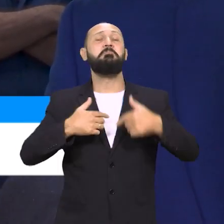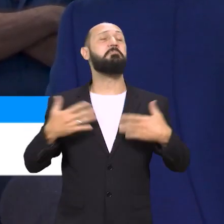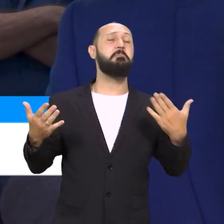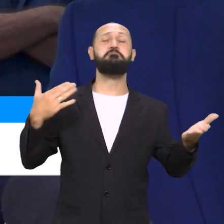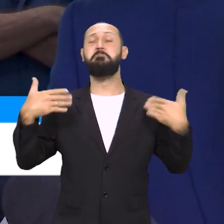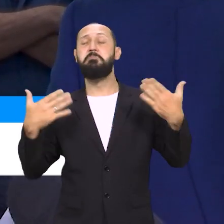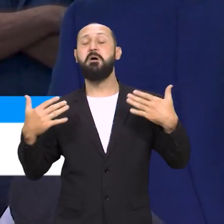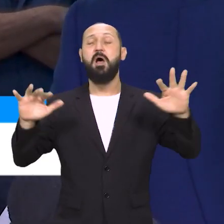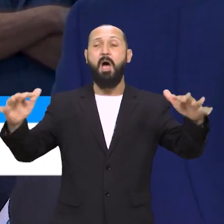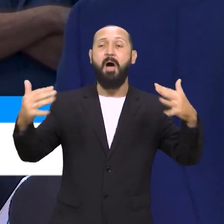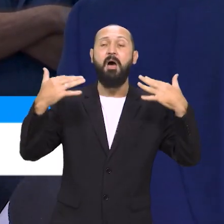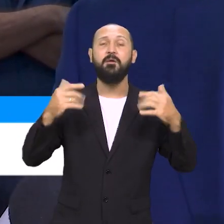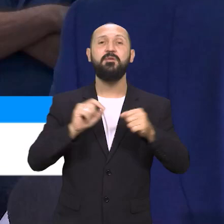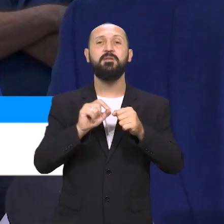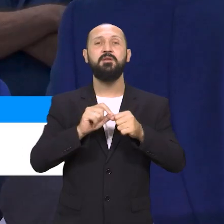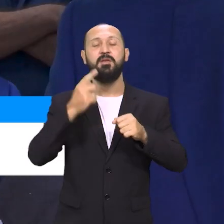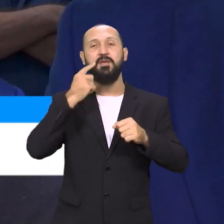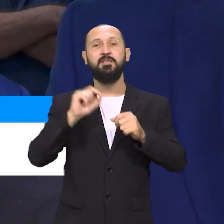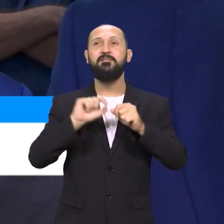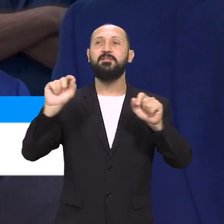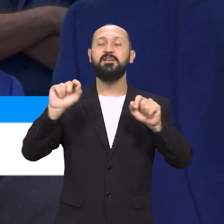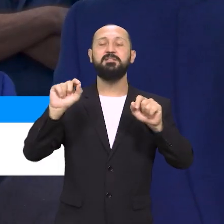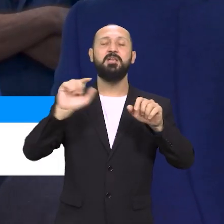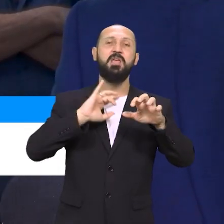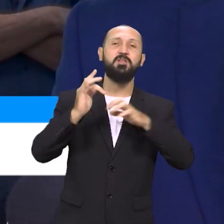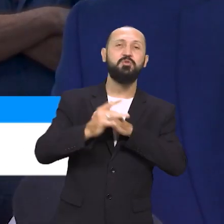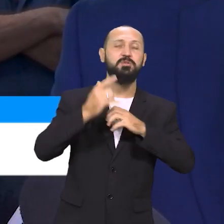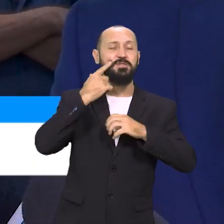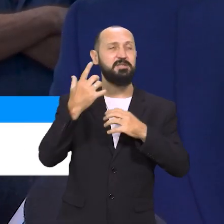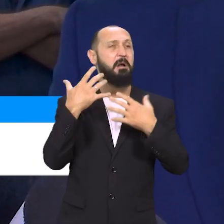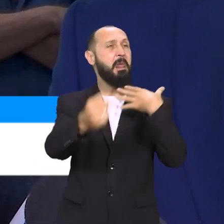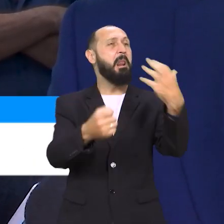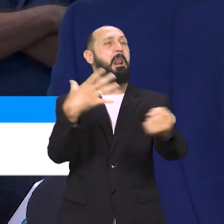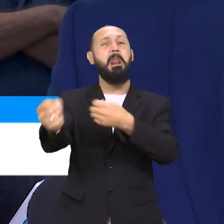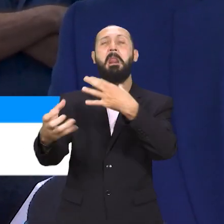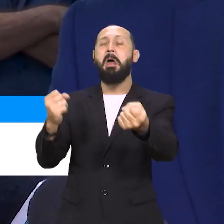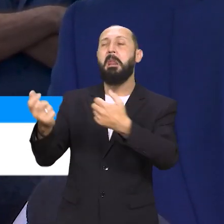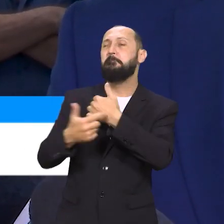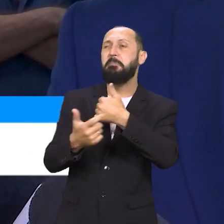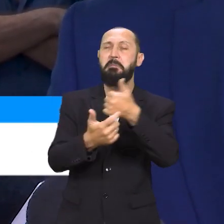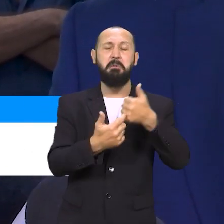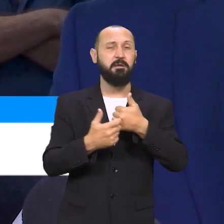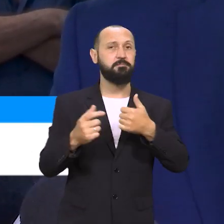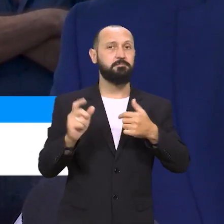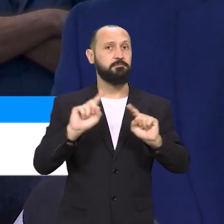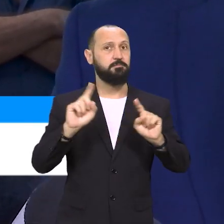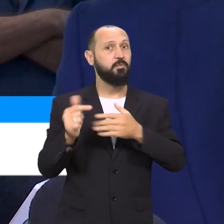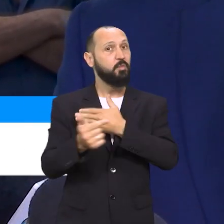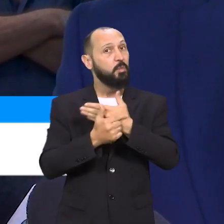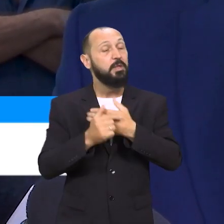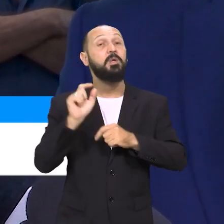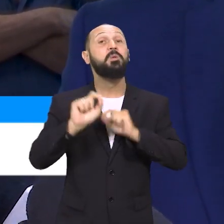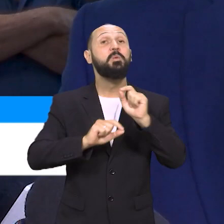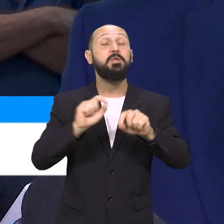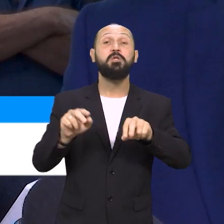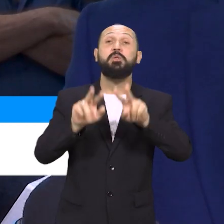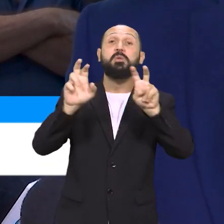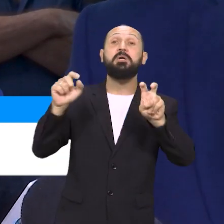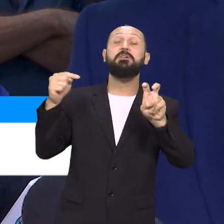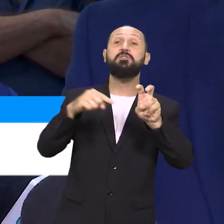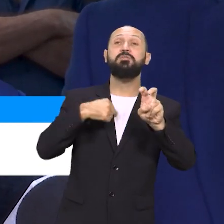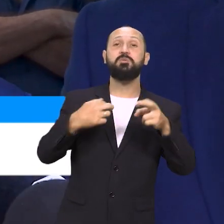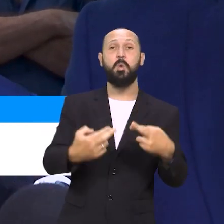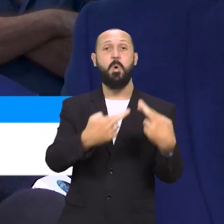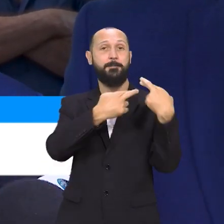palanque político ou para que alguém tente fazer lacração em rede social, ao invés de buscar solução. Nosso papel é o papel